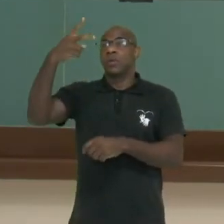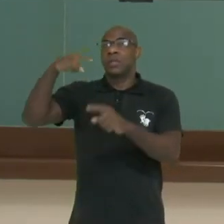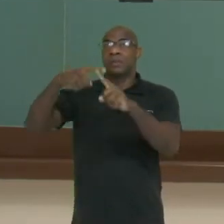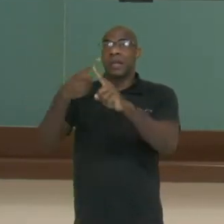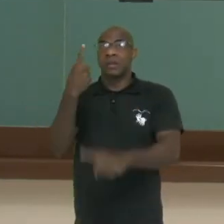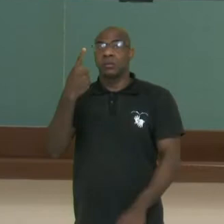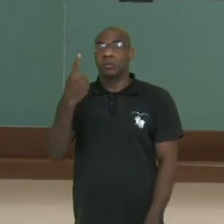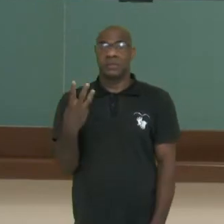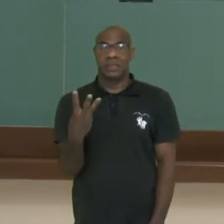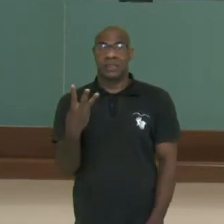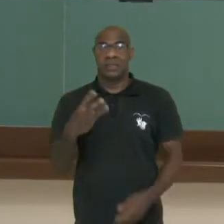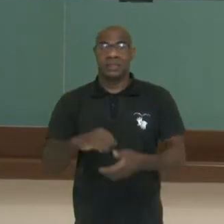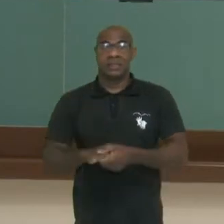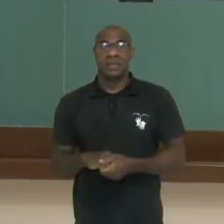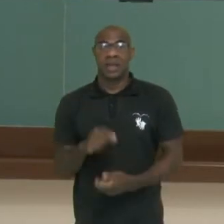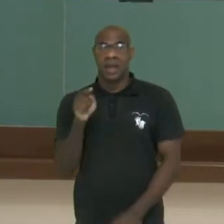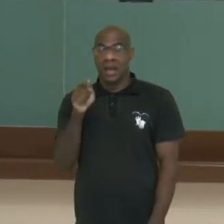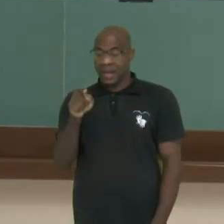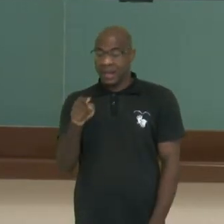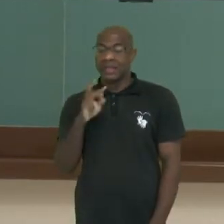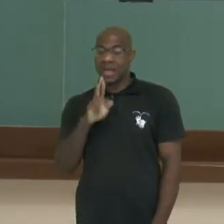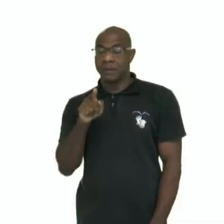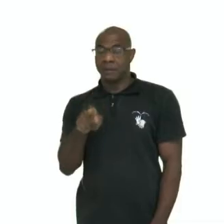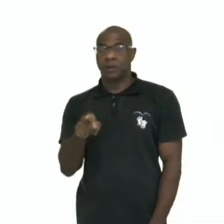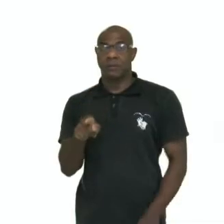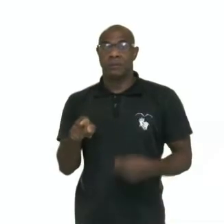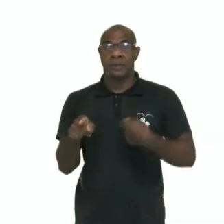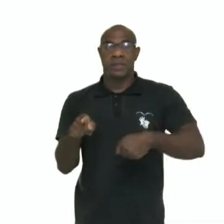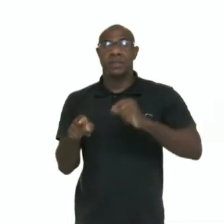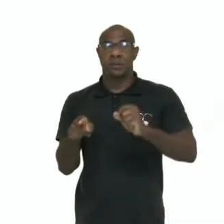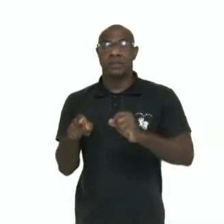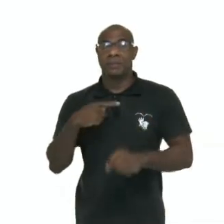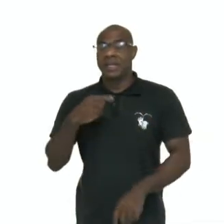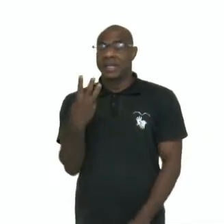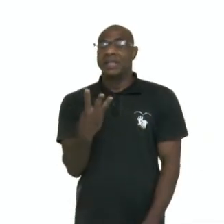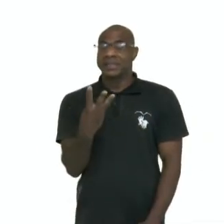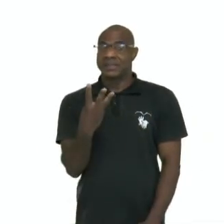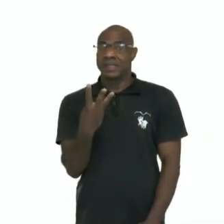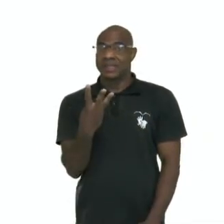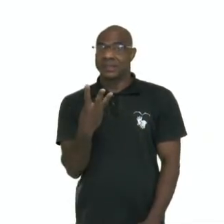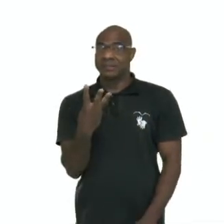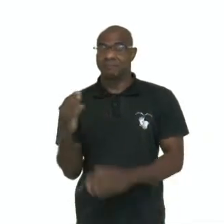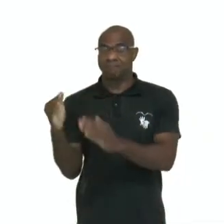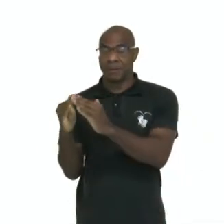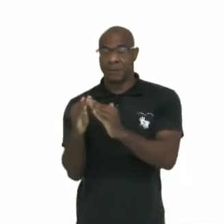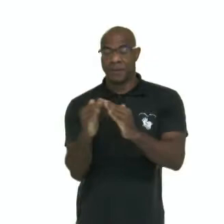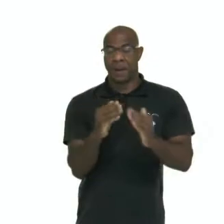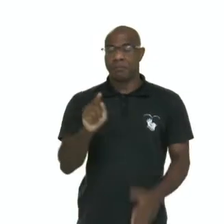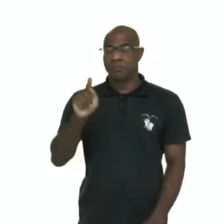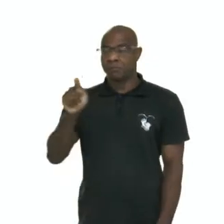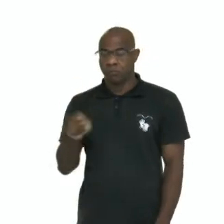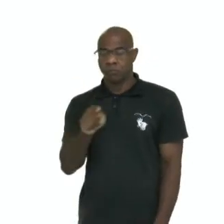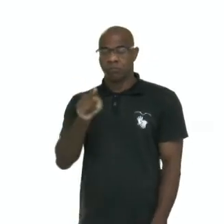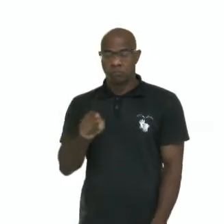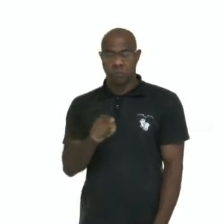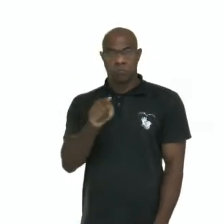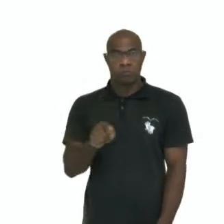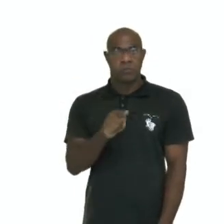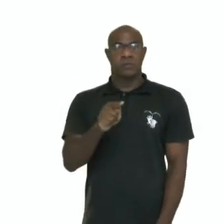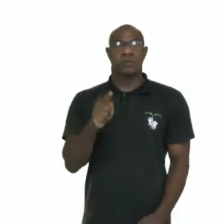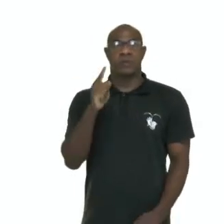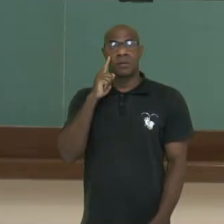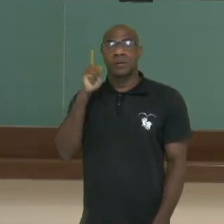3. Então, aqui na minha resposta, eu vou ter que ter 3 casinhas decimais também, tá bom? Então, 2